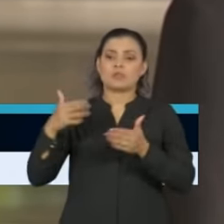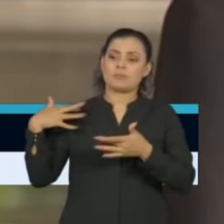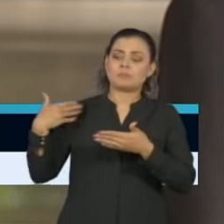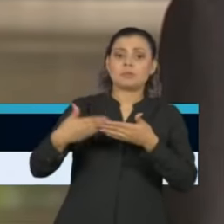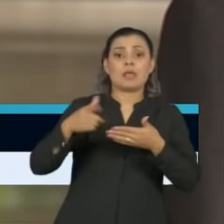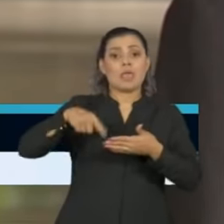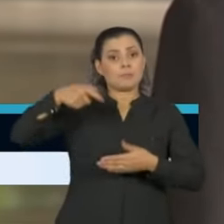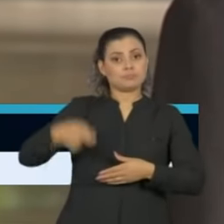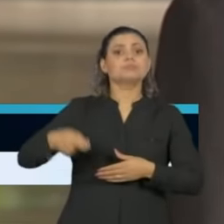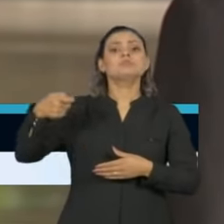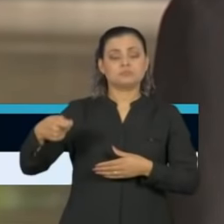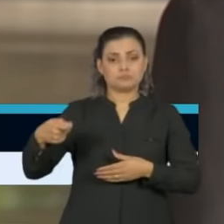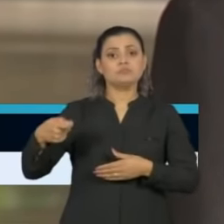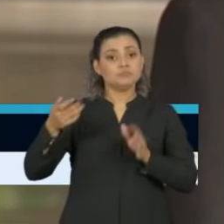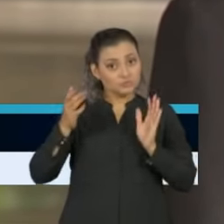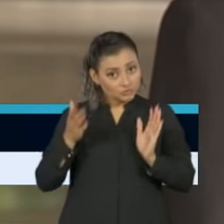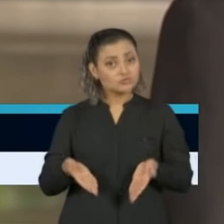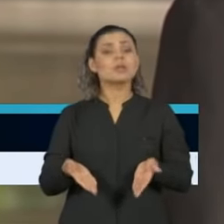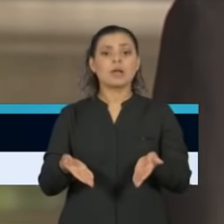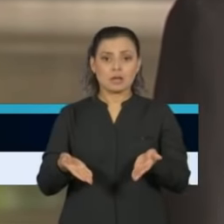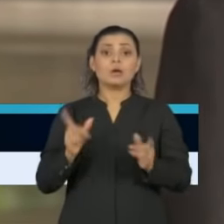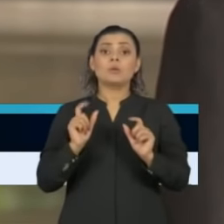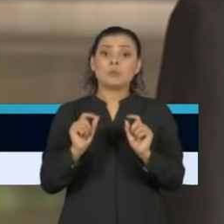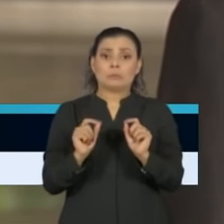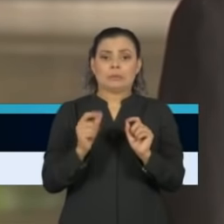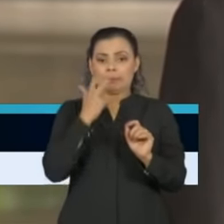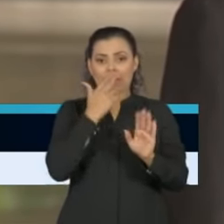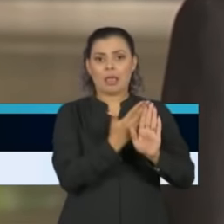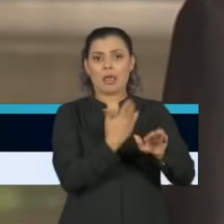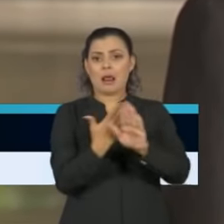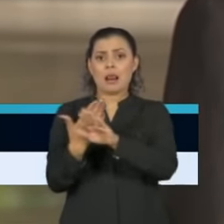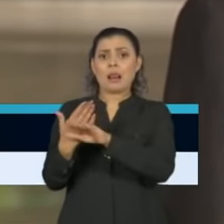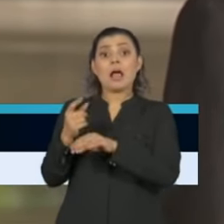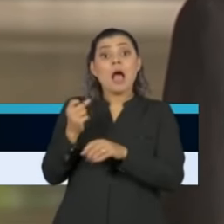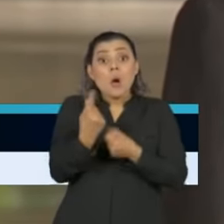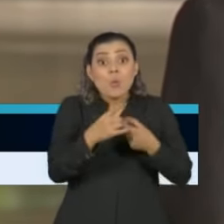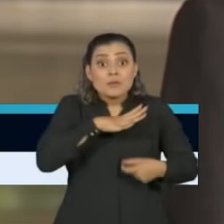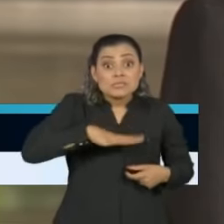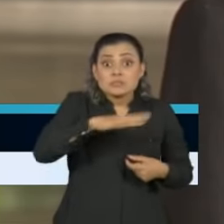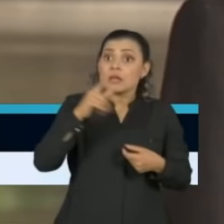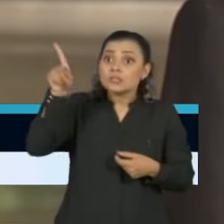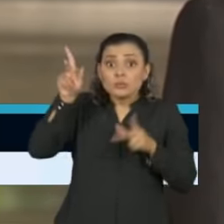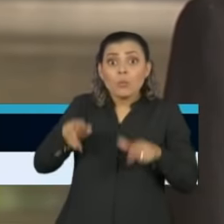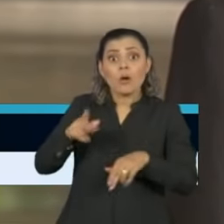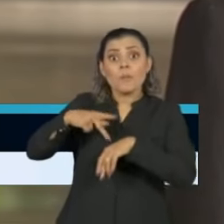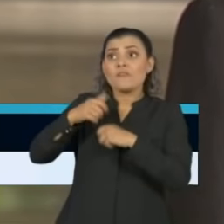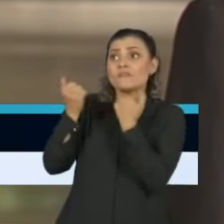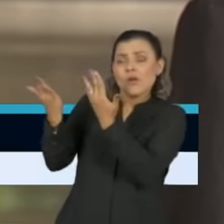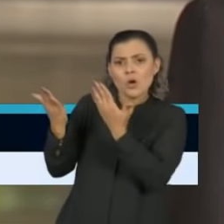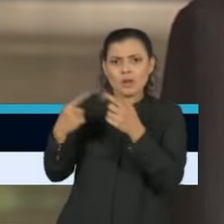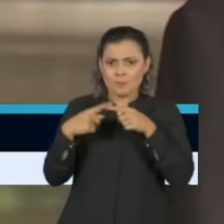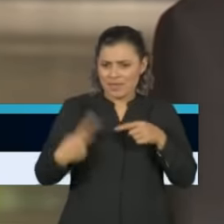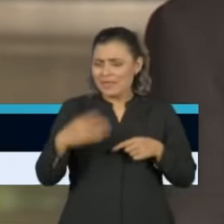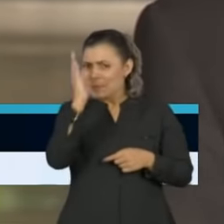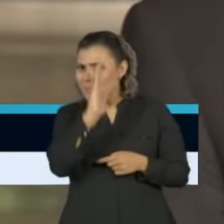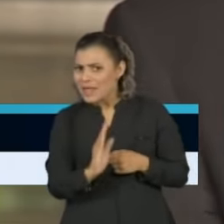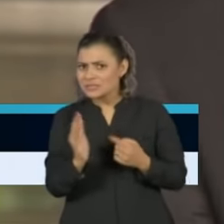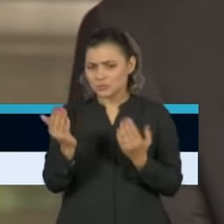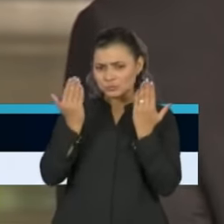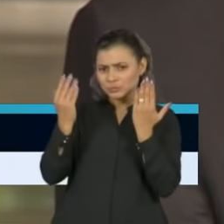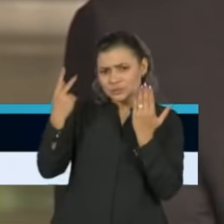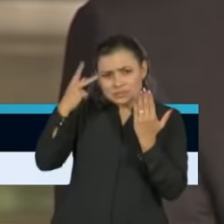mais rígidas acabam chegando a isolamentos de áreas inteiras de determinados países. Com qual régua o governo de São Paulo está medindo qual